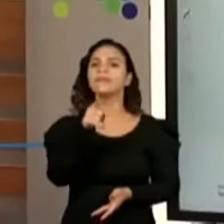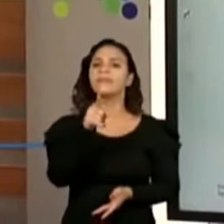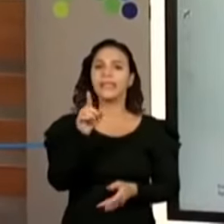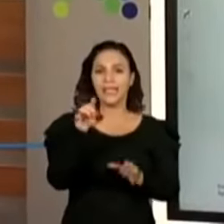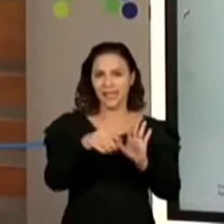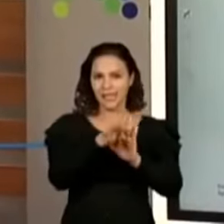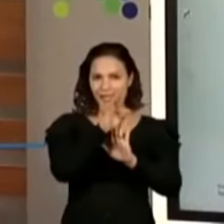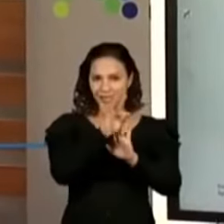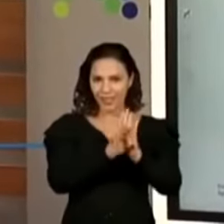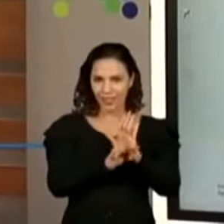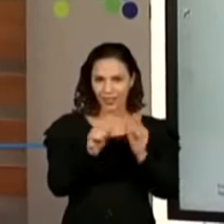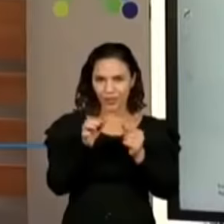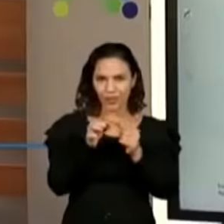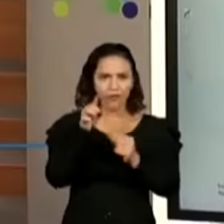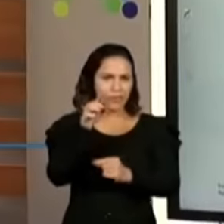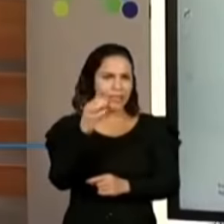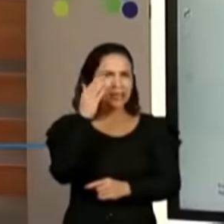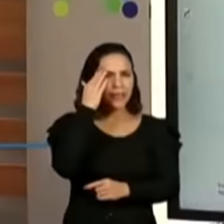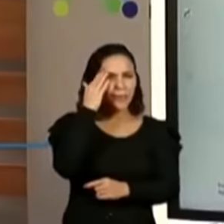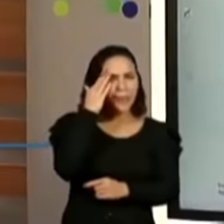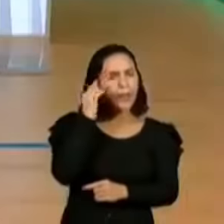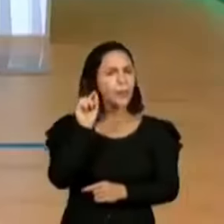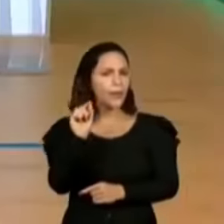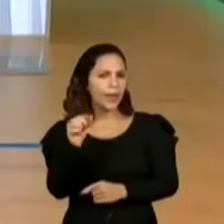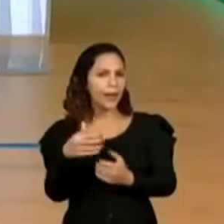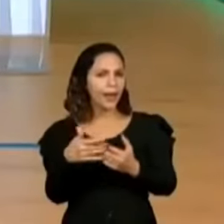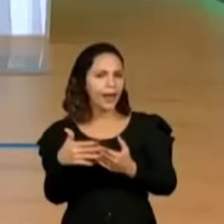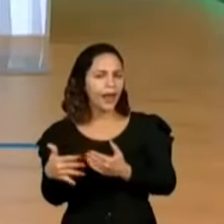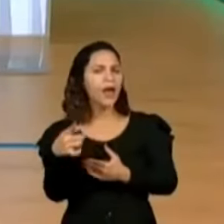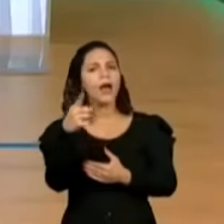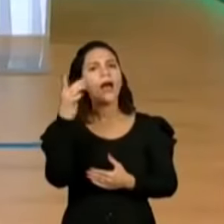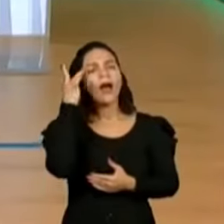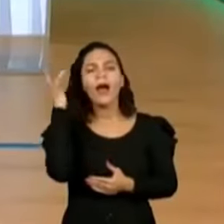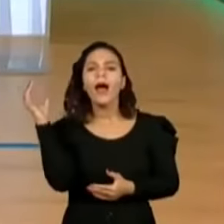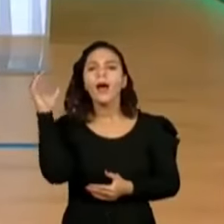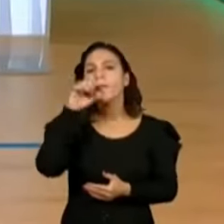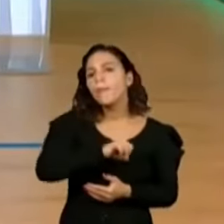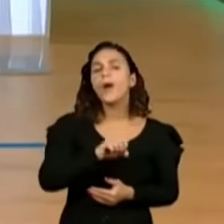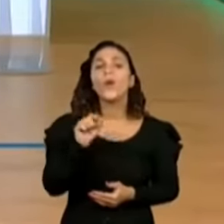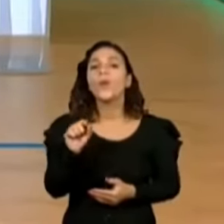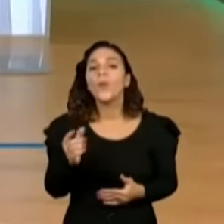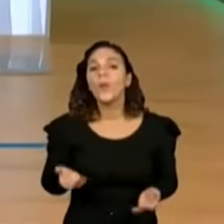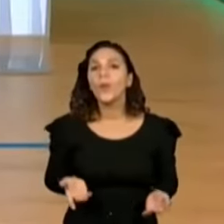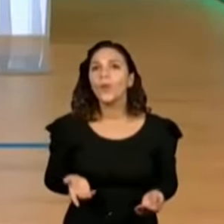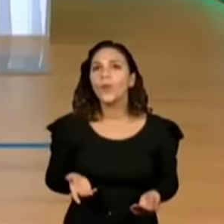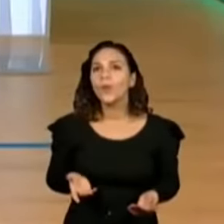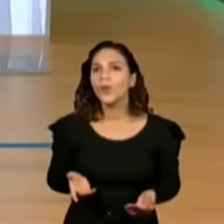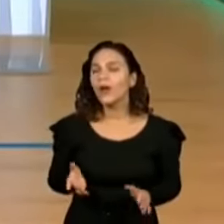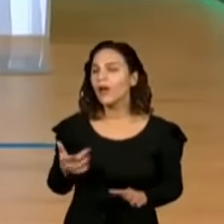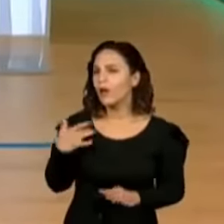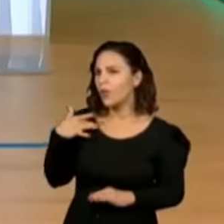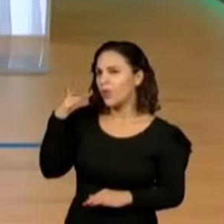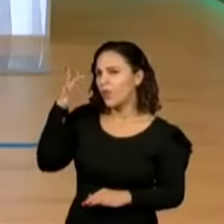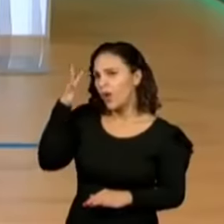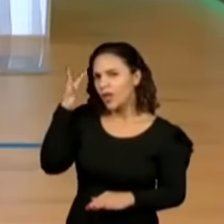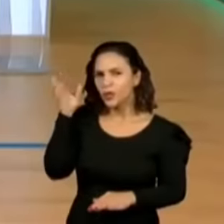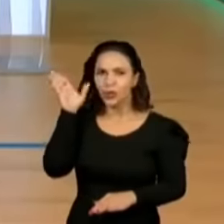de um texto assim. Professora Genô, o que será que os estudantes sabia? Pensam? Eu acho que